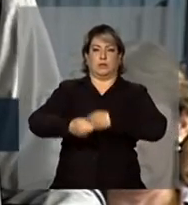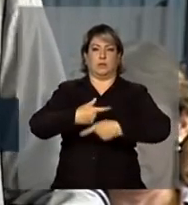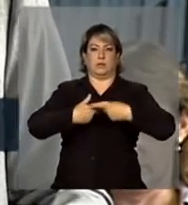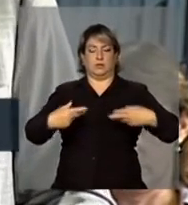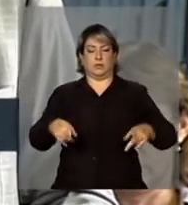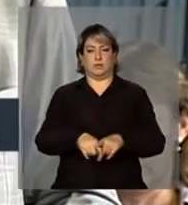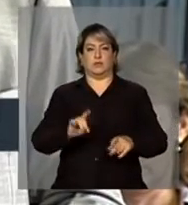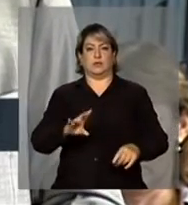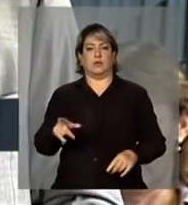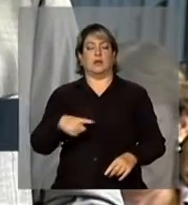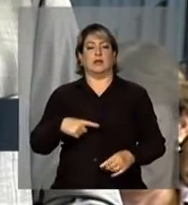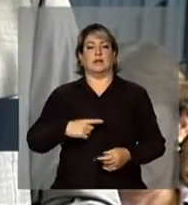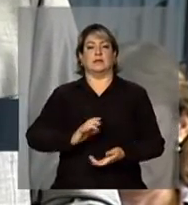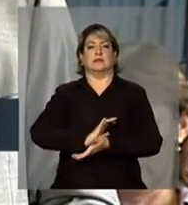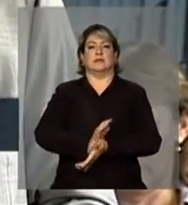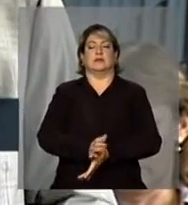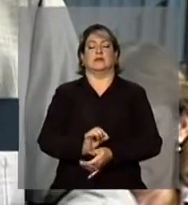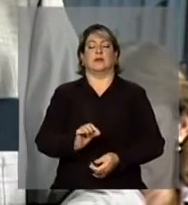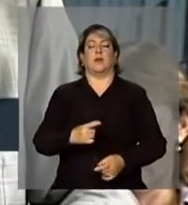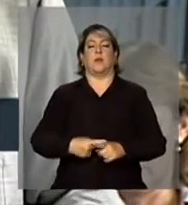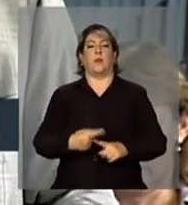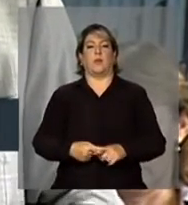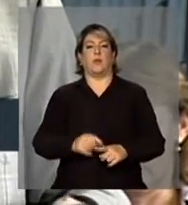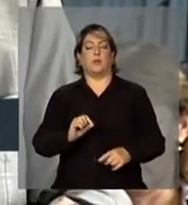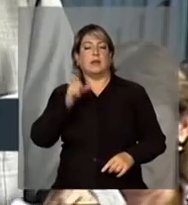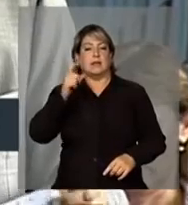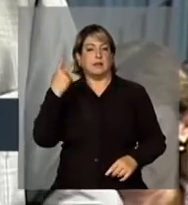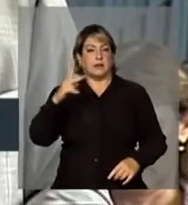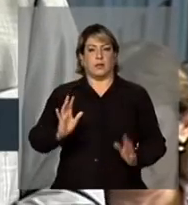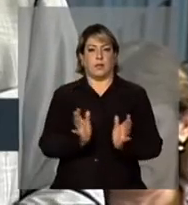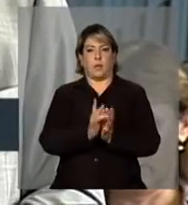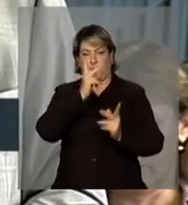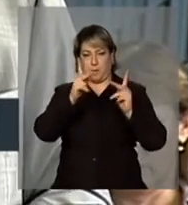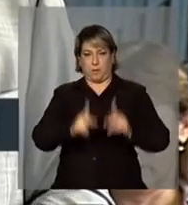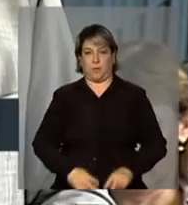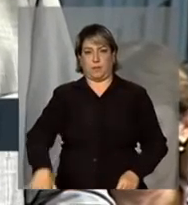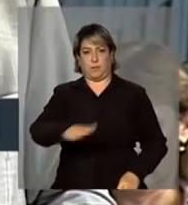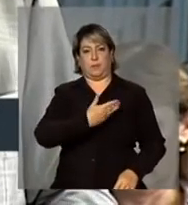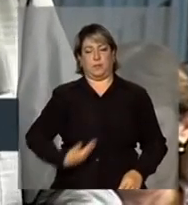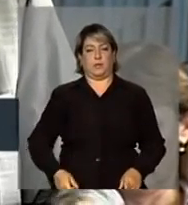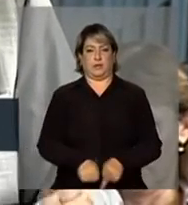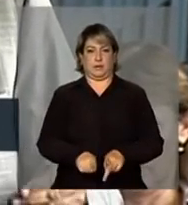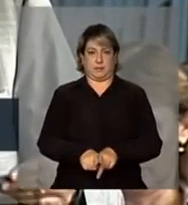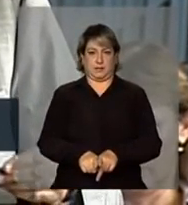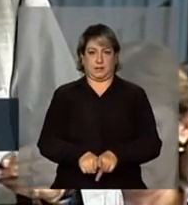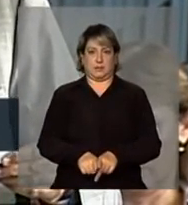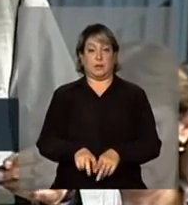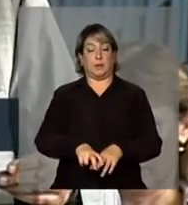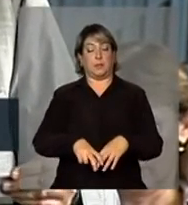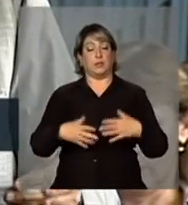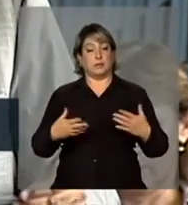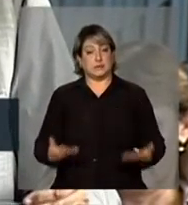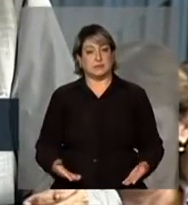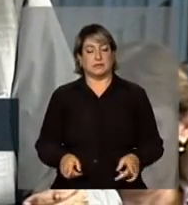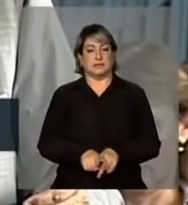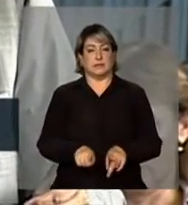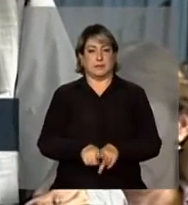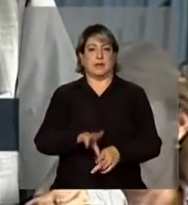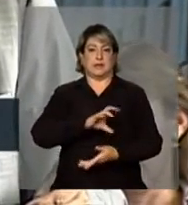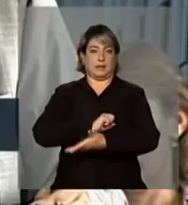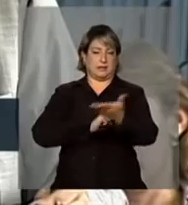e ofensivos aos interesses públicos. Portanto, queridos amigos, fazendo uma